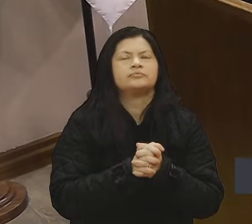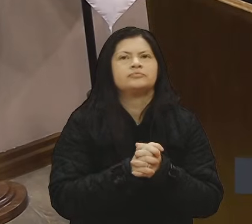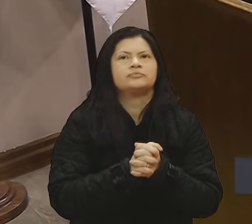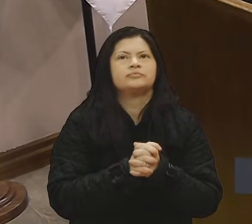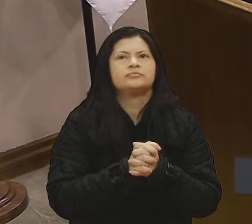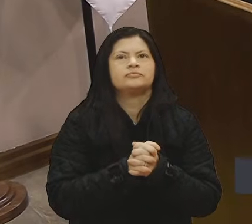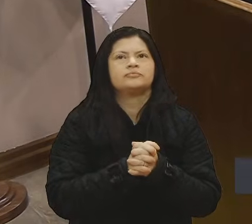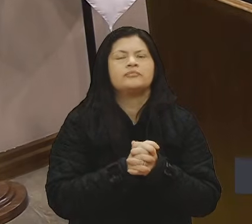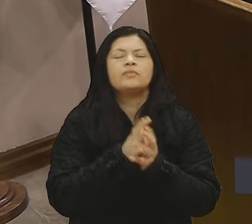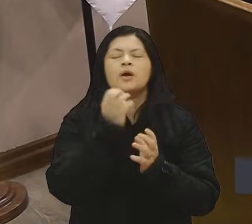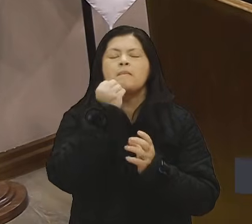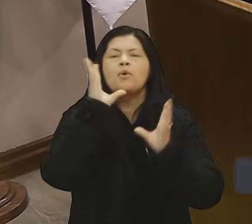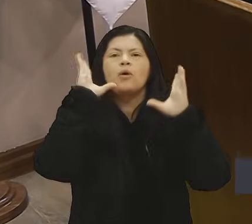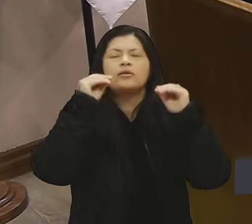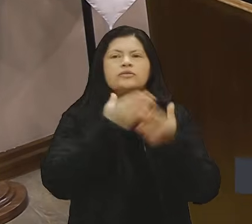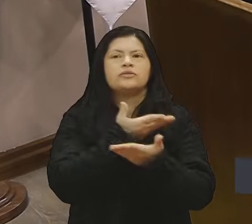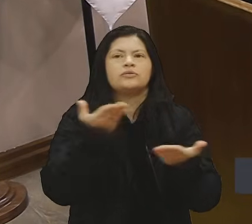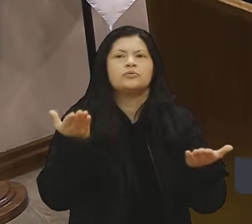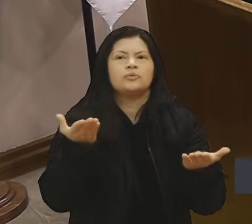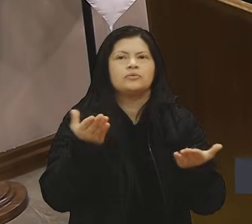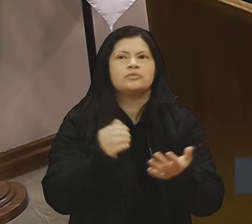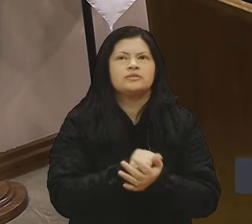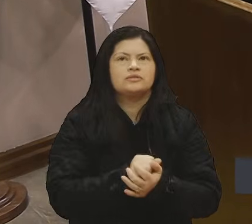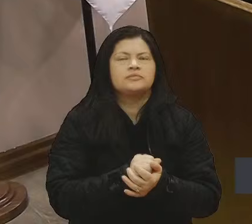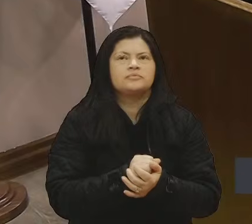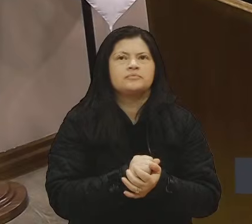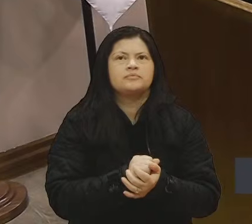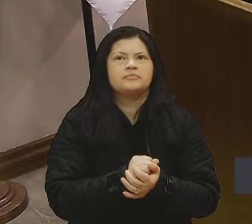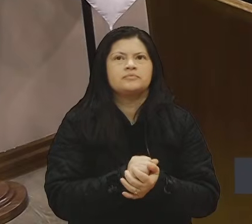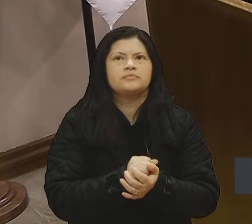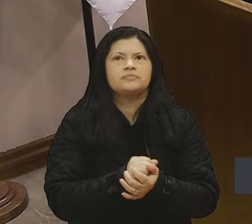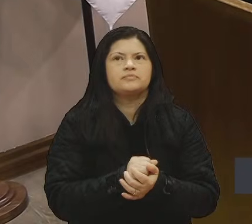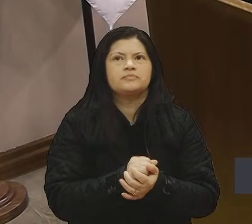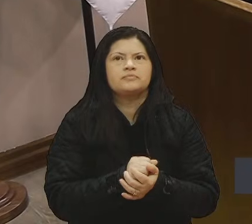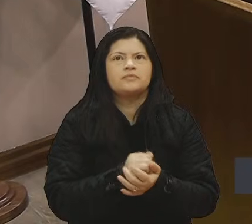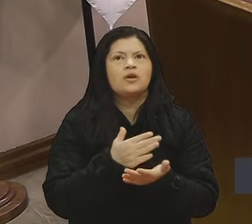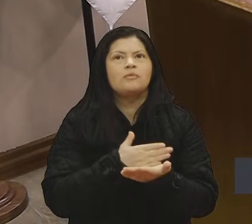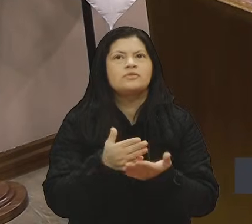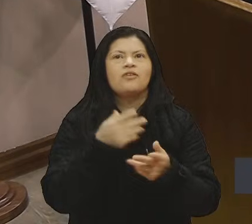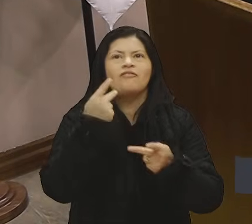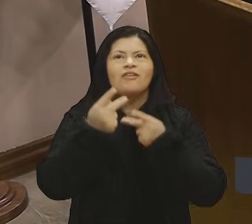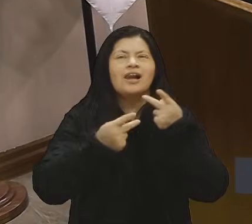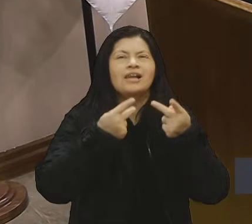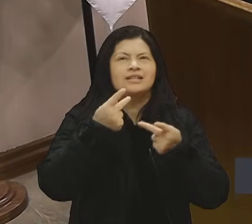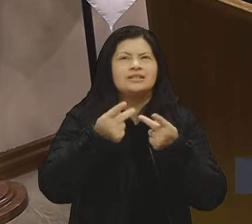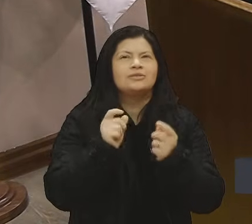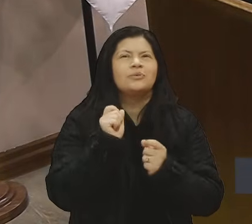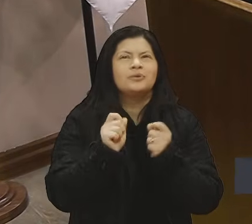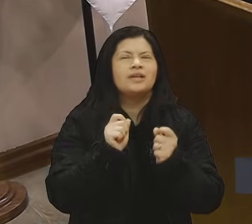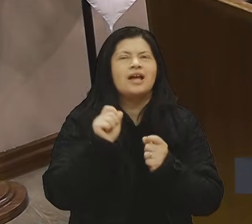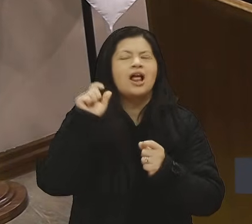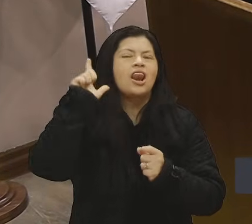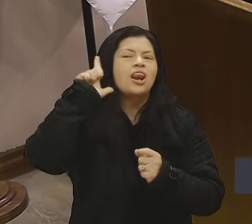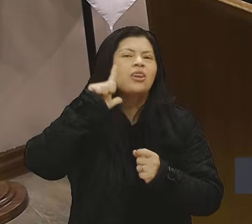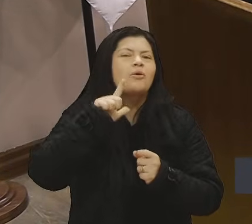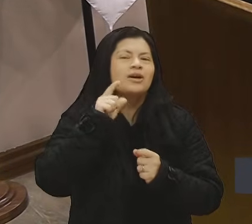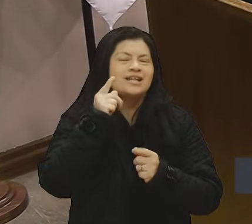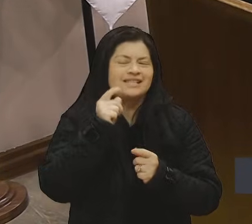Boa noite a todas e todos. Eu ia começar falando disso, que o Lucas